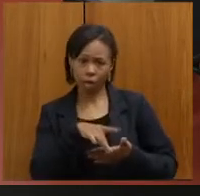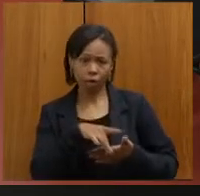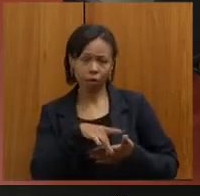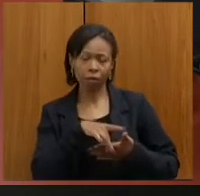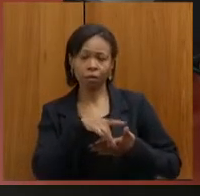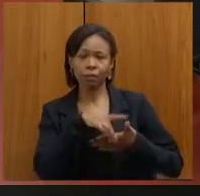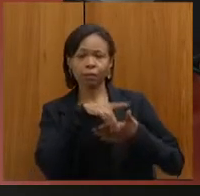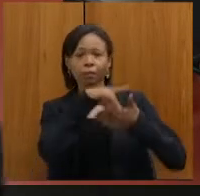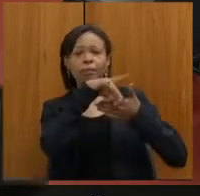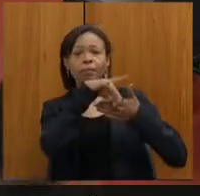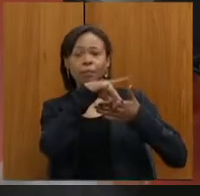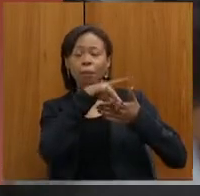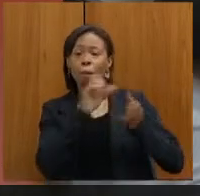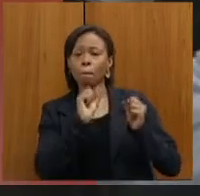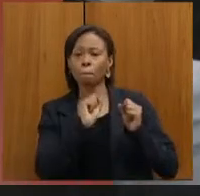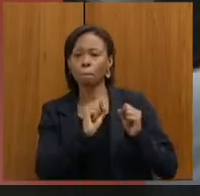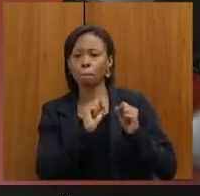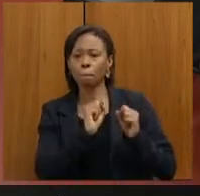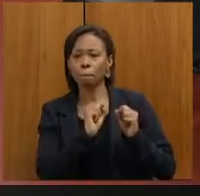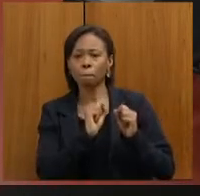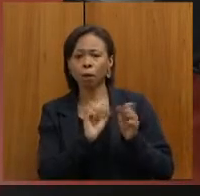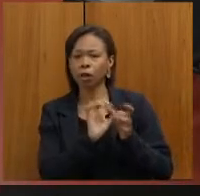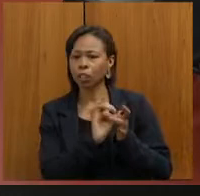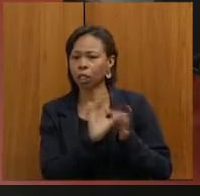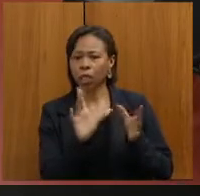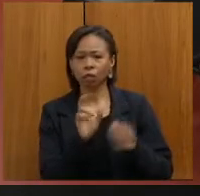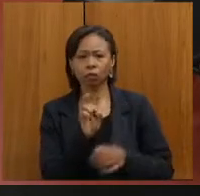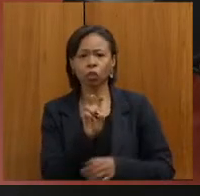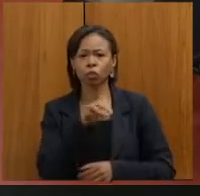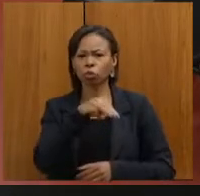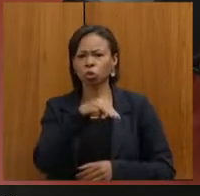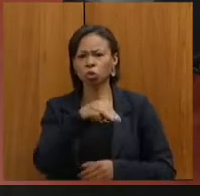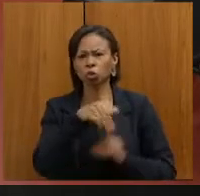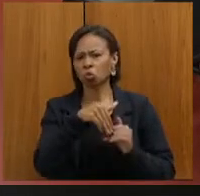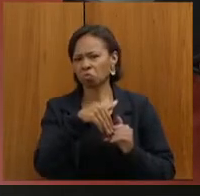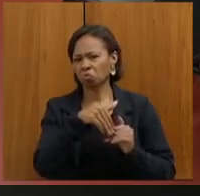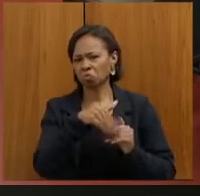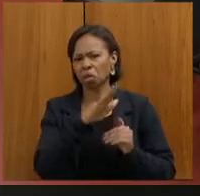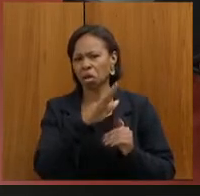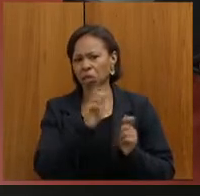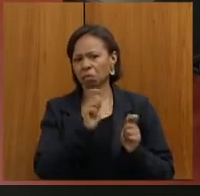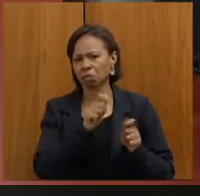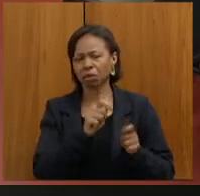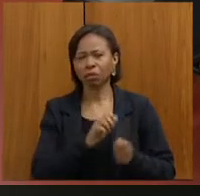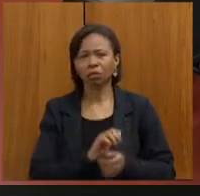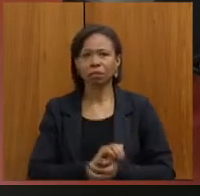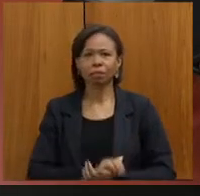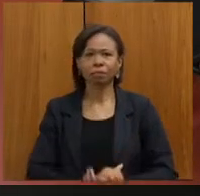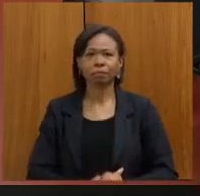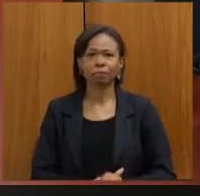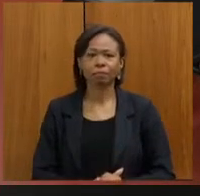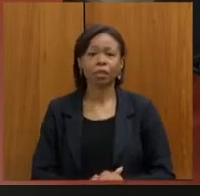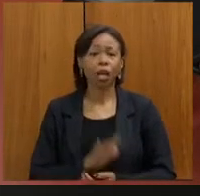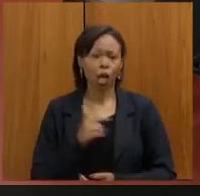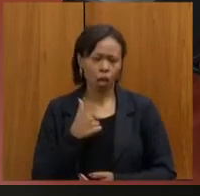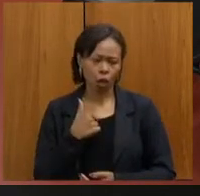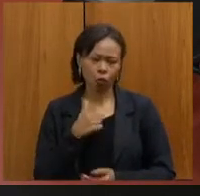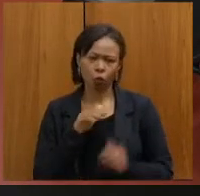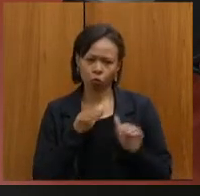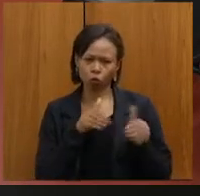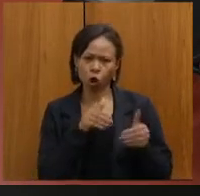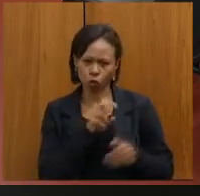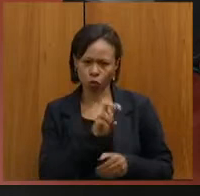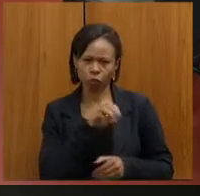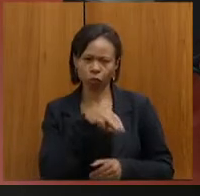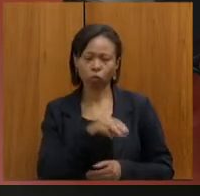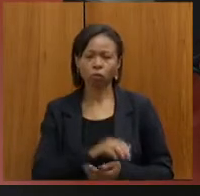né Pode ocupar e os seus cinco minutos até um pouco mais porque nós muito obrigado vou tentar me atendeu se vir